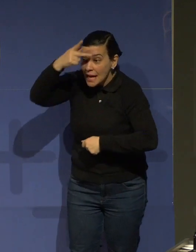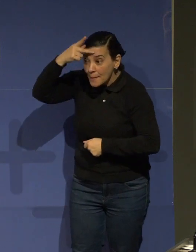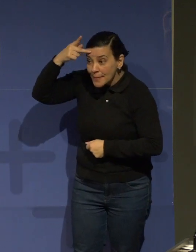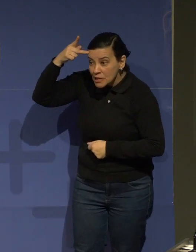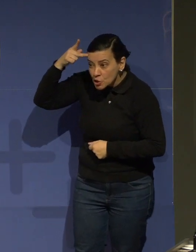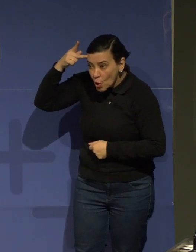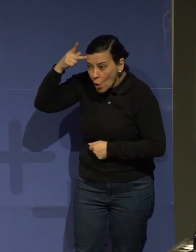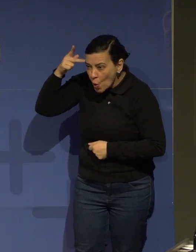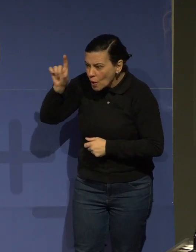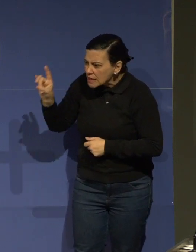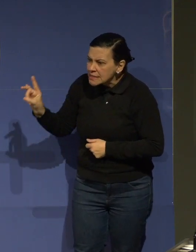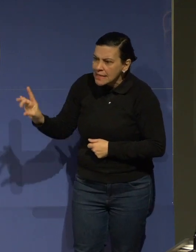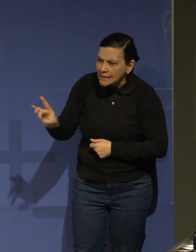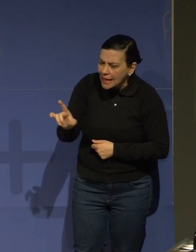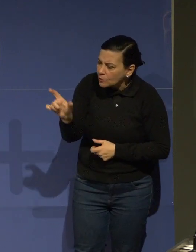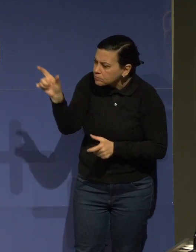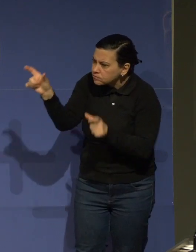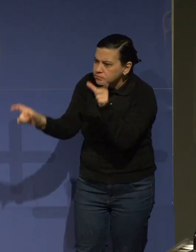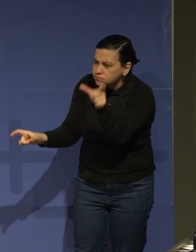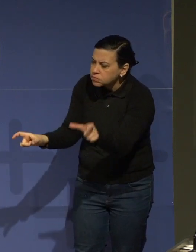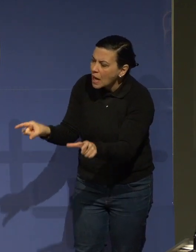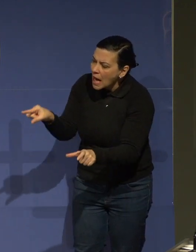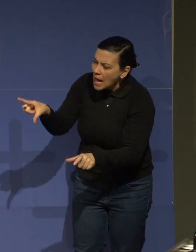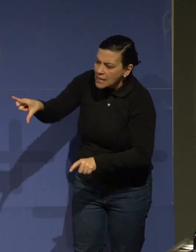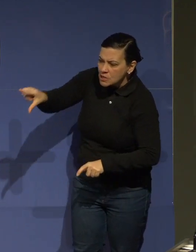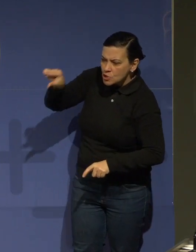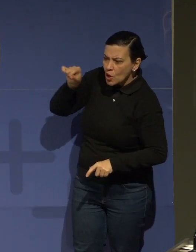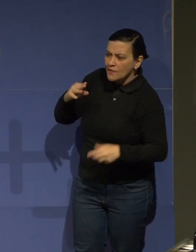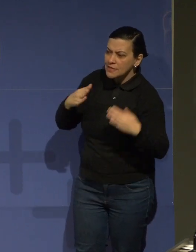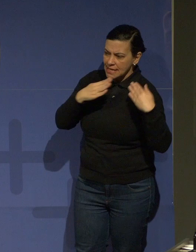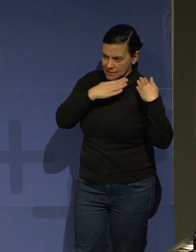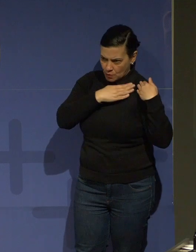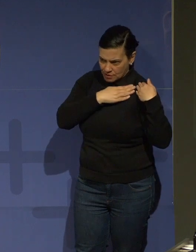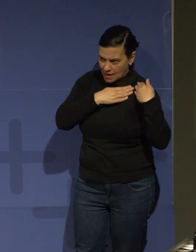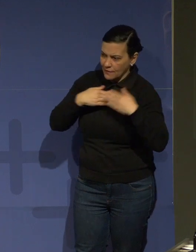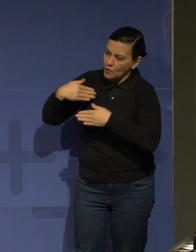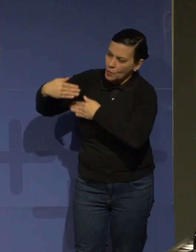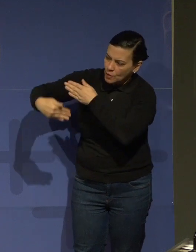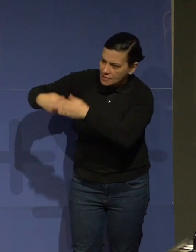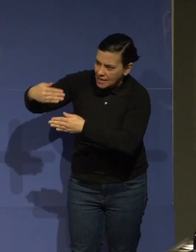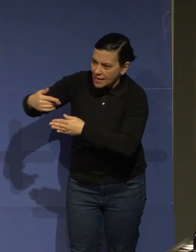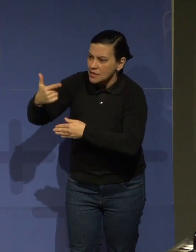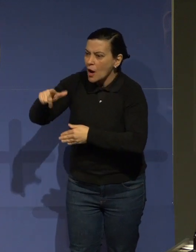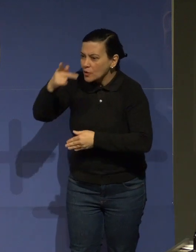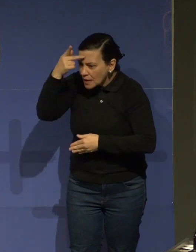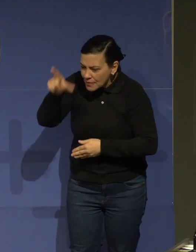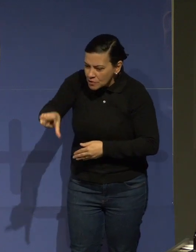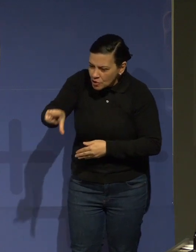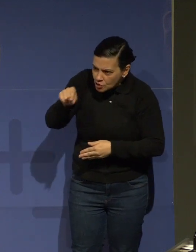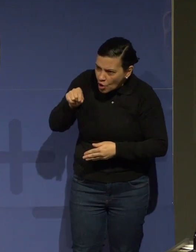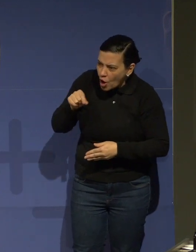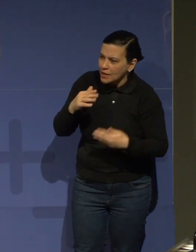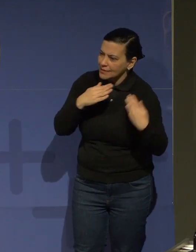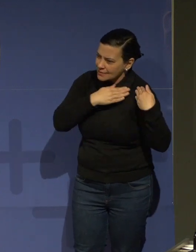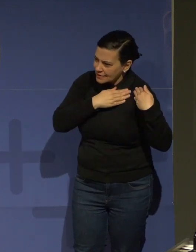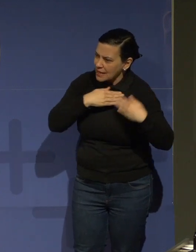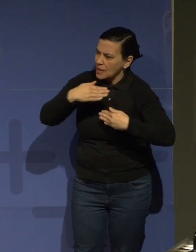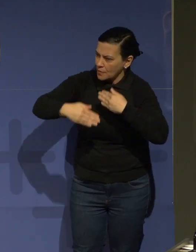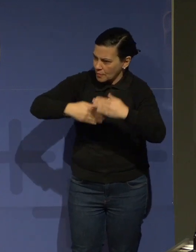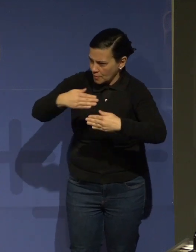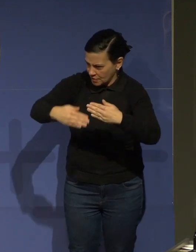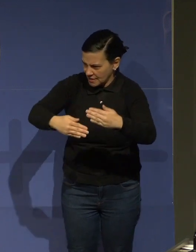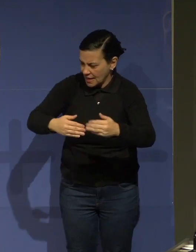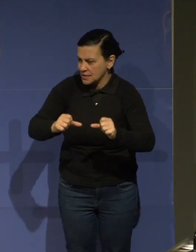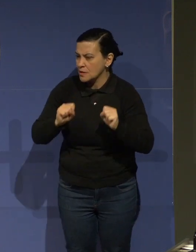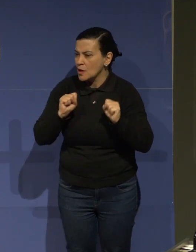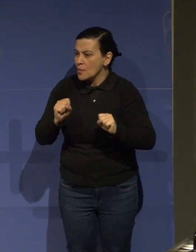que vão ficar sendo responsáveis por cada parte desse processo. Então, lembra, por exemplo, os casos de uso. A gente pode pedir para